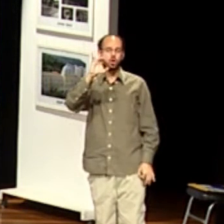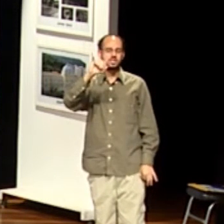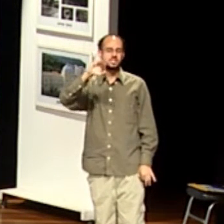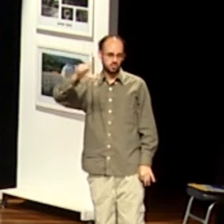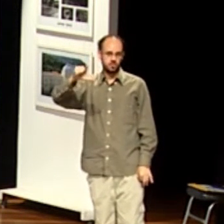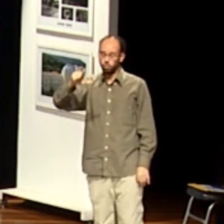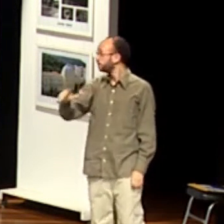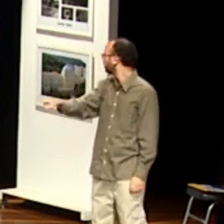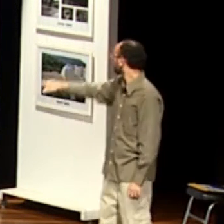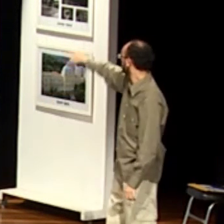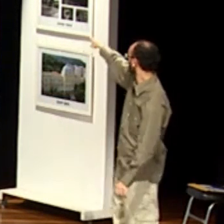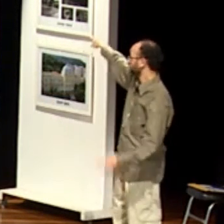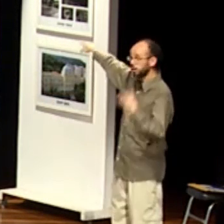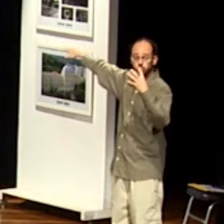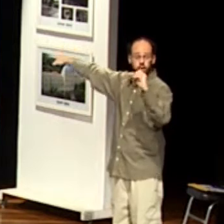significando